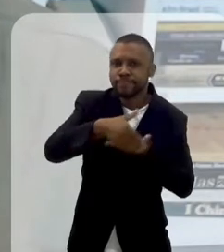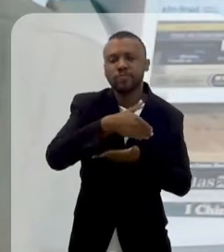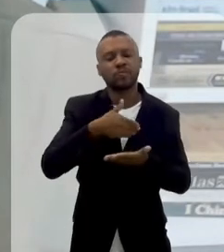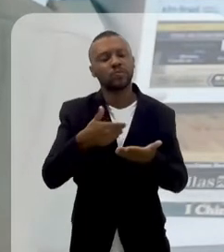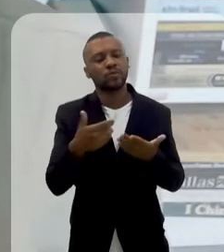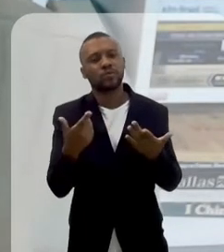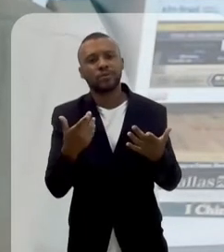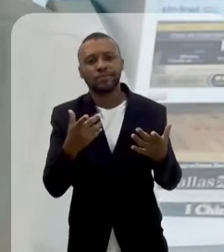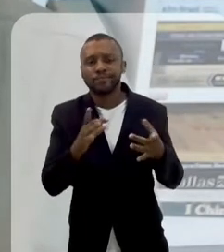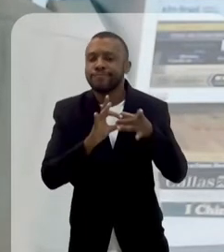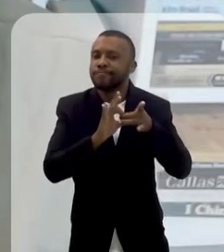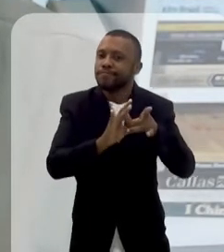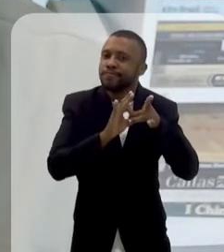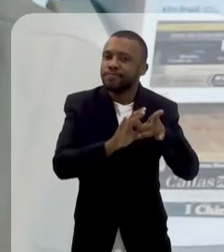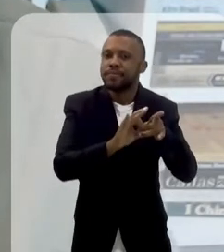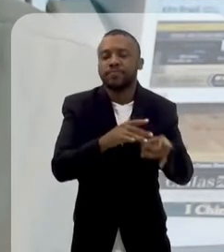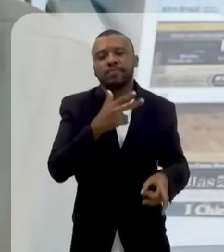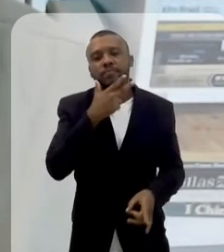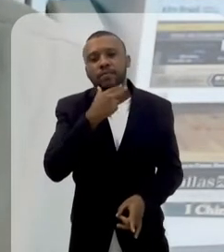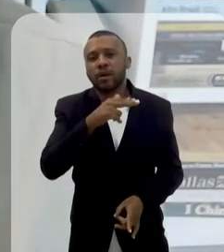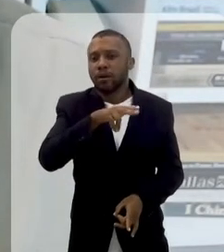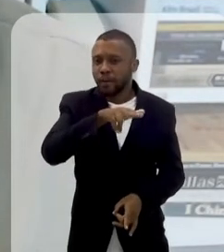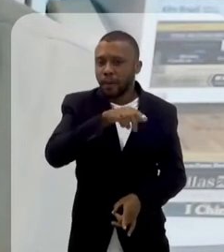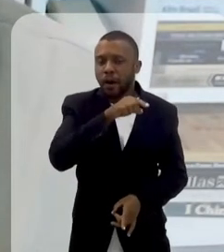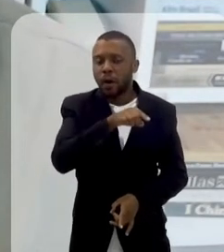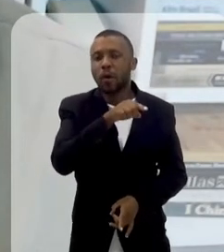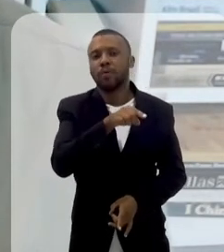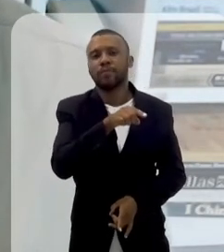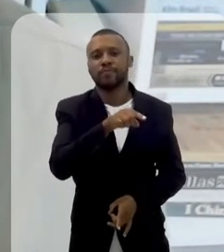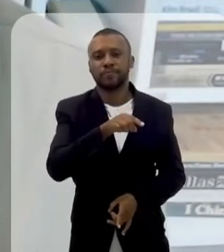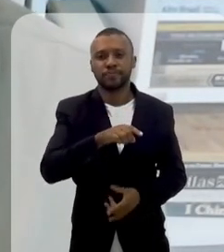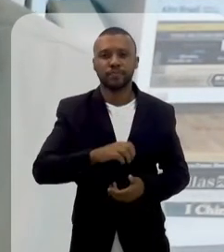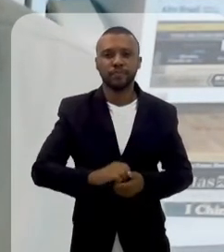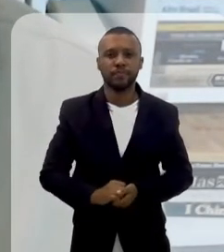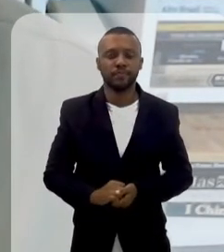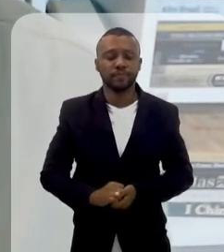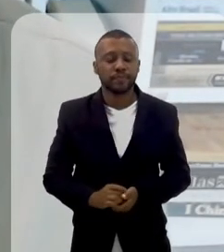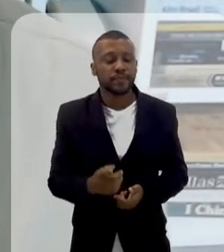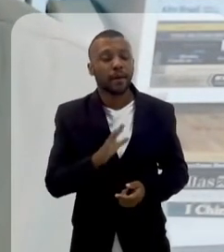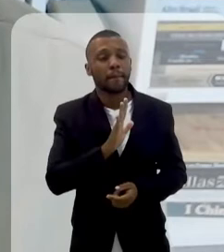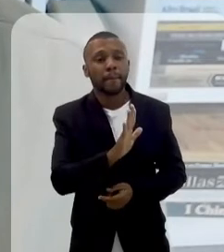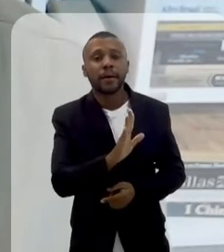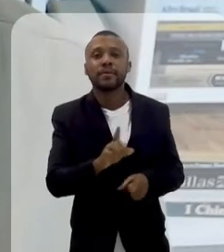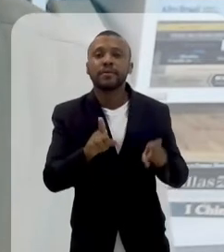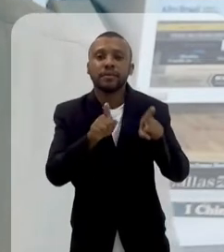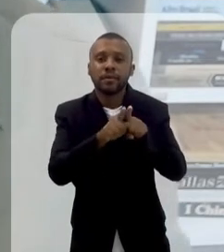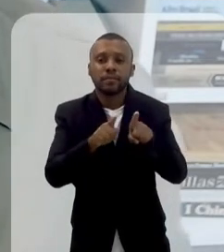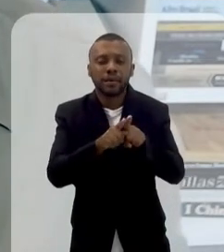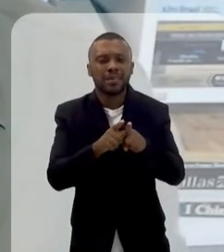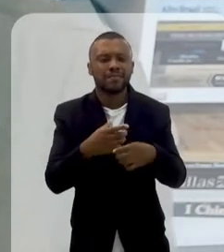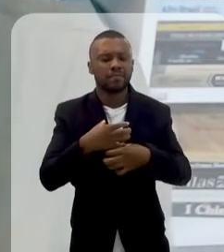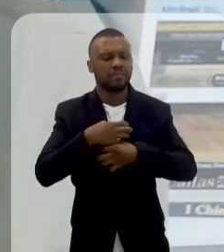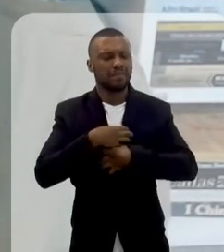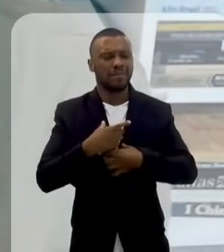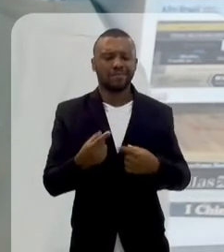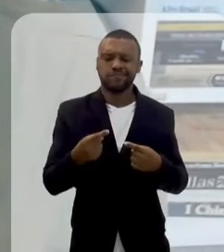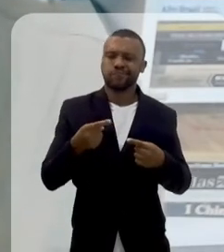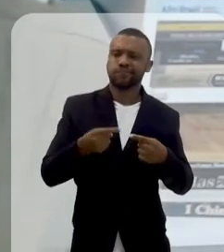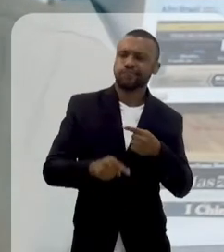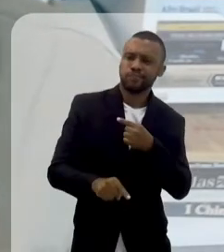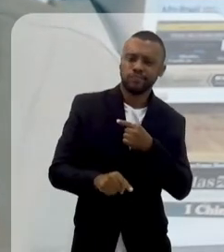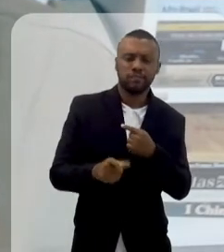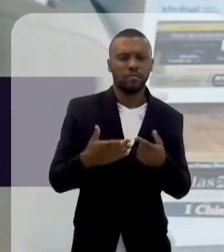de um amor muito profundo pelo seu irmão por parte de mãe, mas também